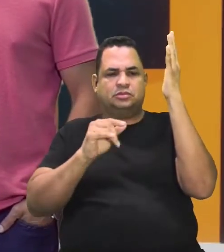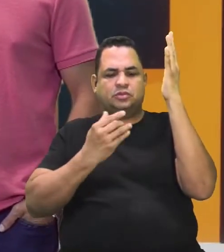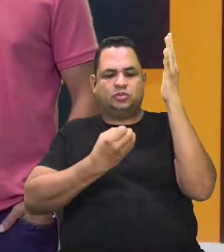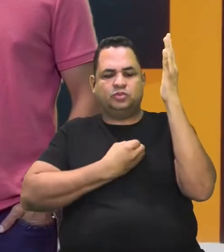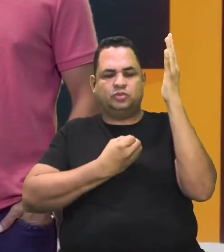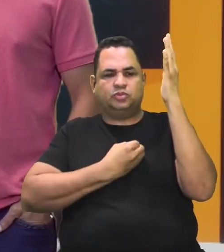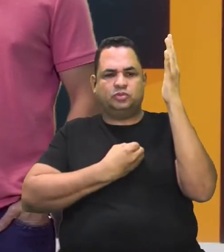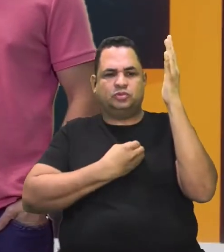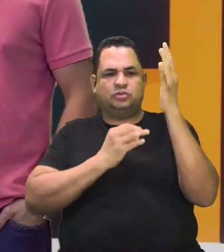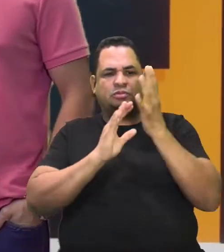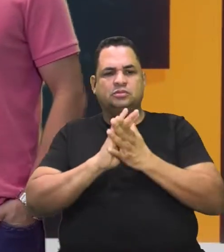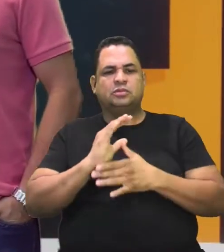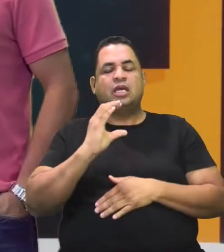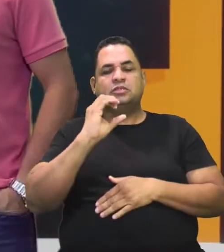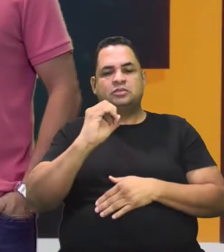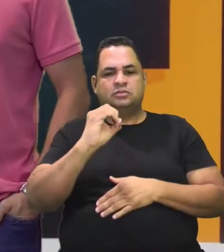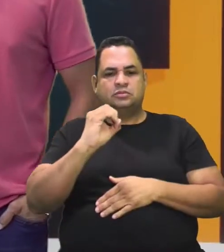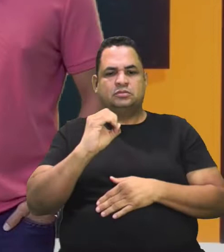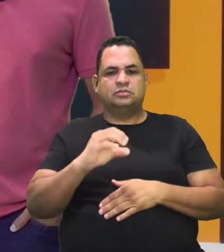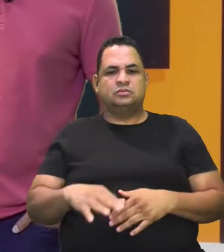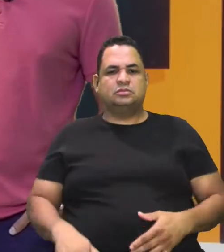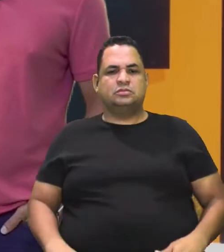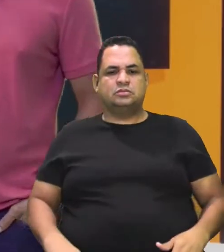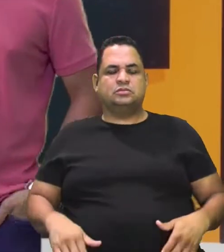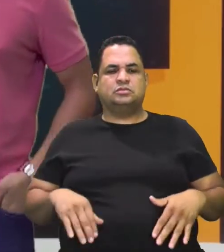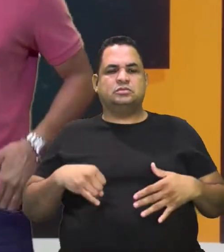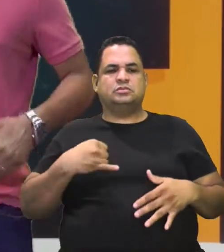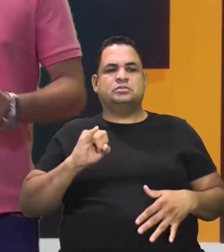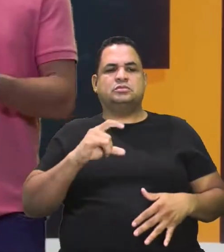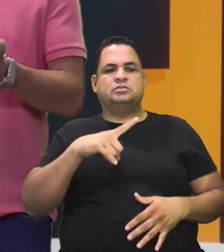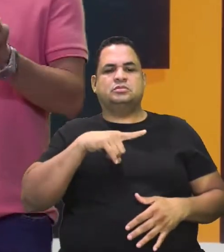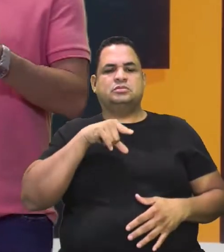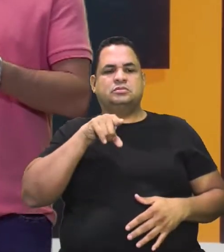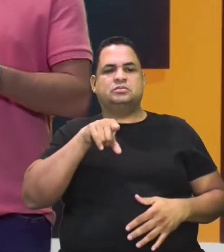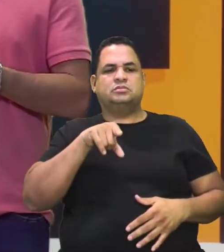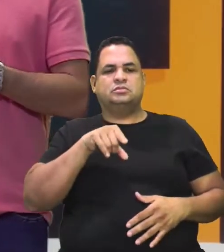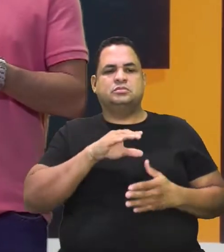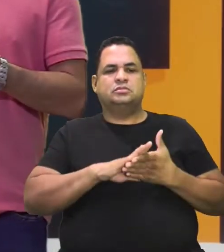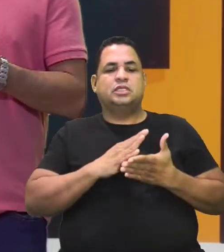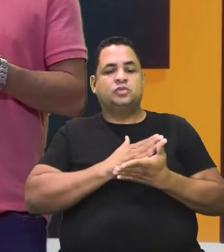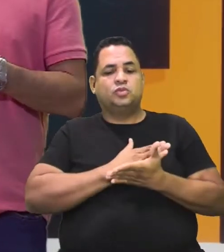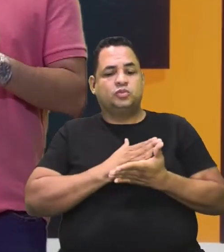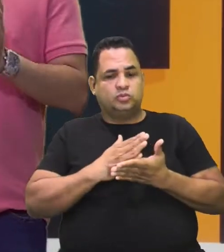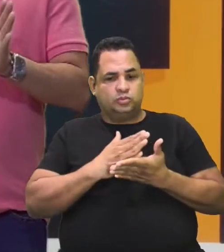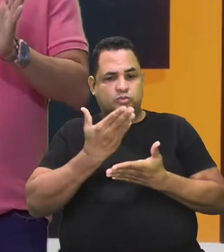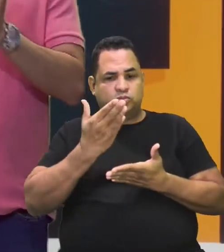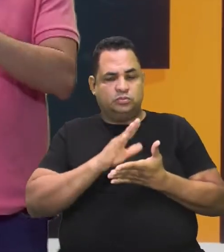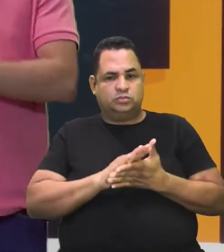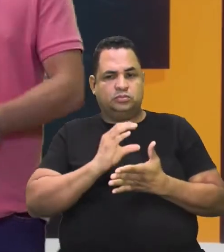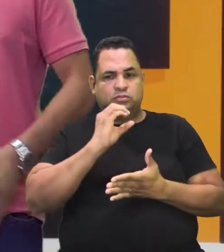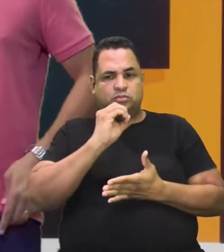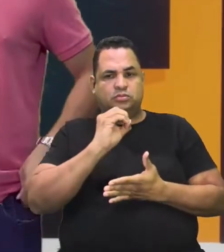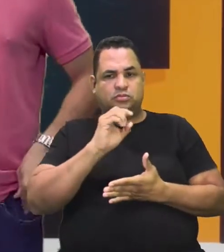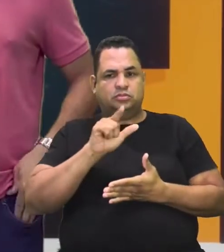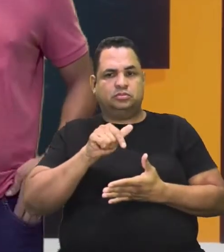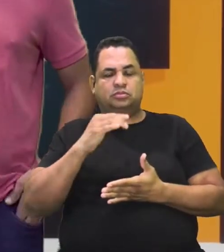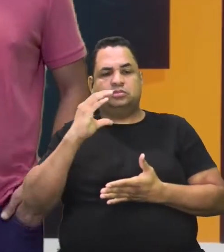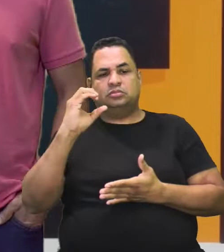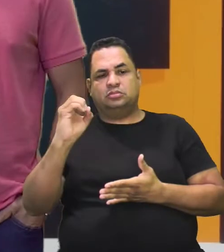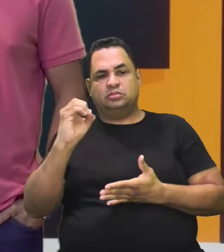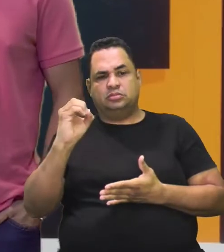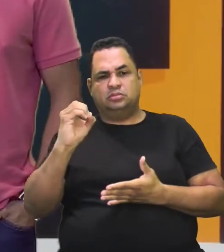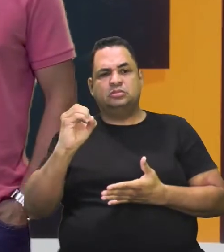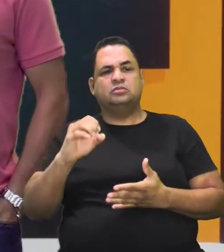dos valores vai dar 0, vai ser 0. Agora, se você tiver o ponto na origem, aí é 0, 0. 0